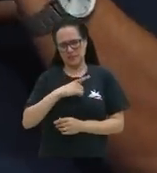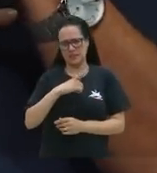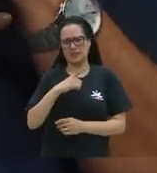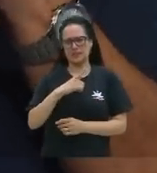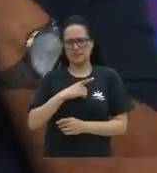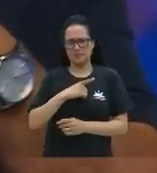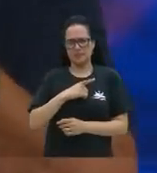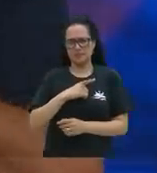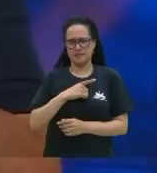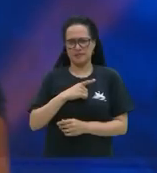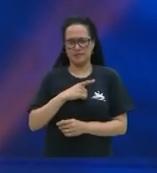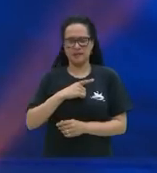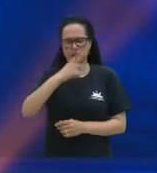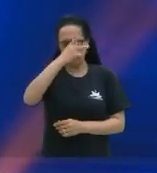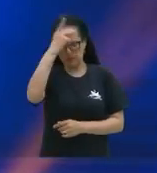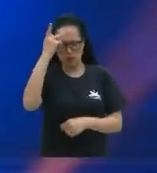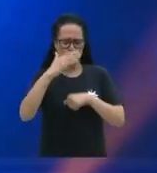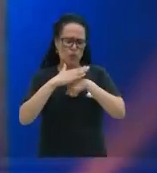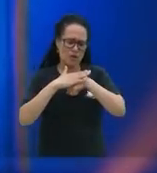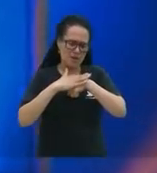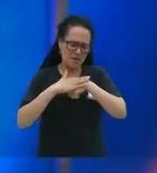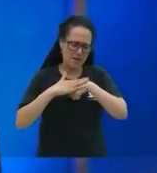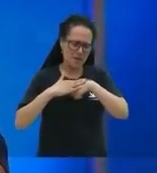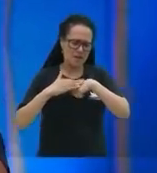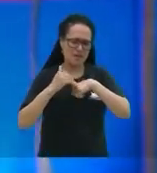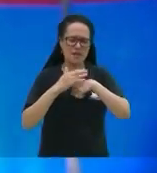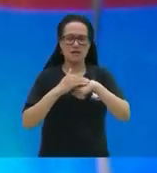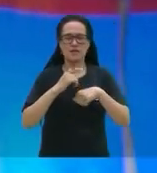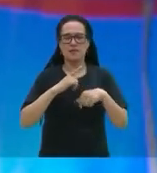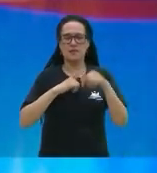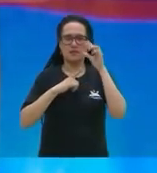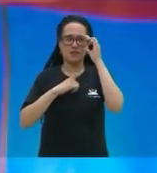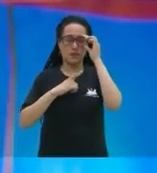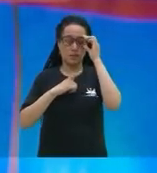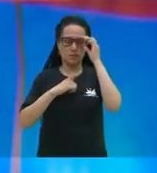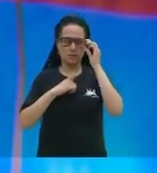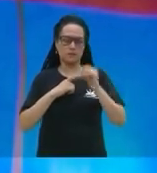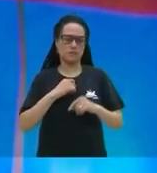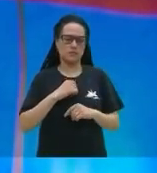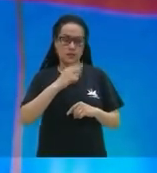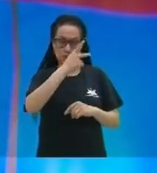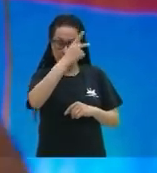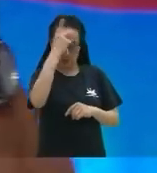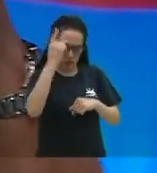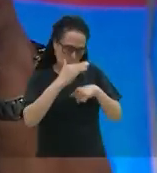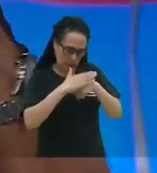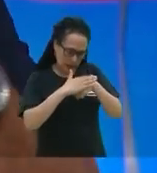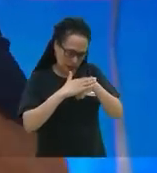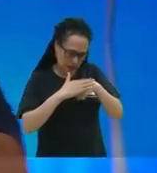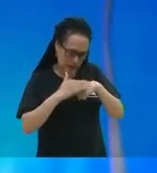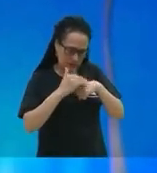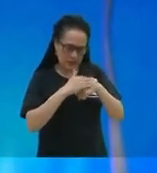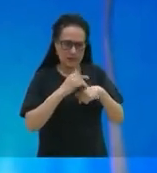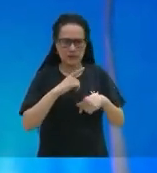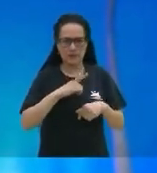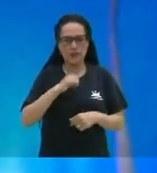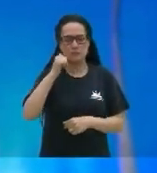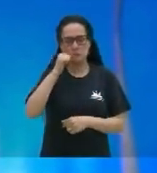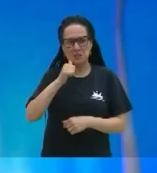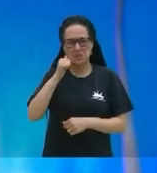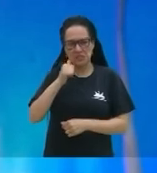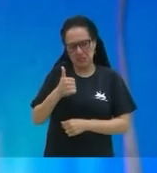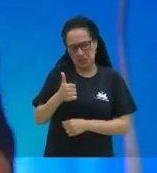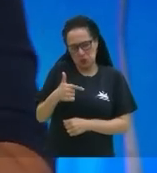um carinho muito grande, e de repente essa pessoa que tem um carinho muito grande, uma menina de seus